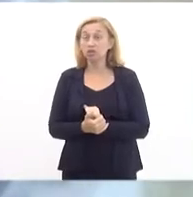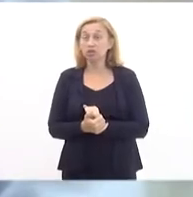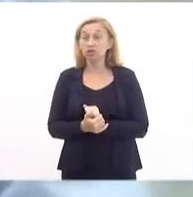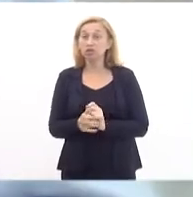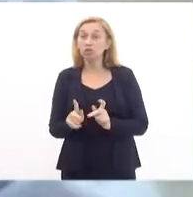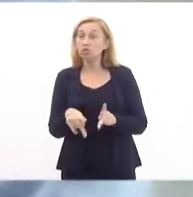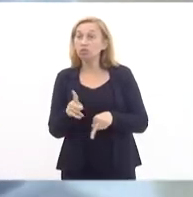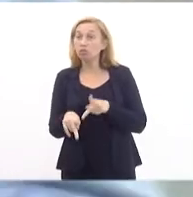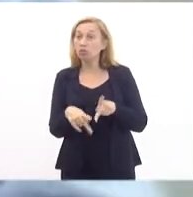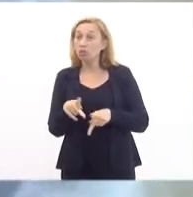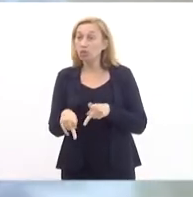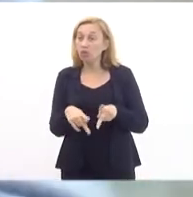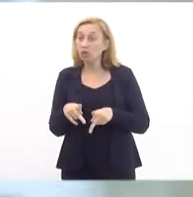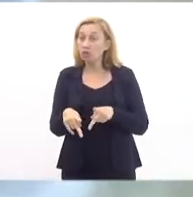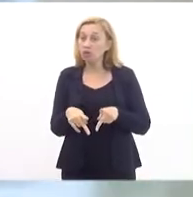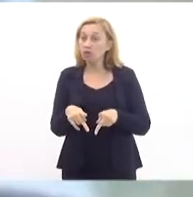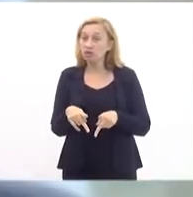usuário